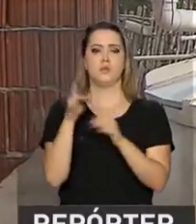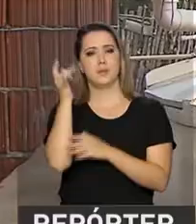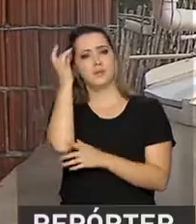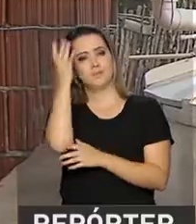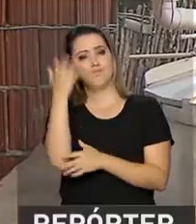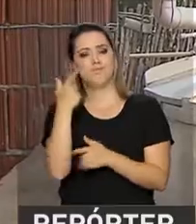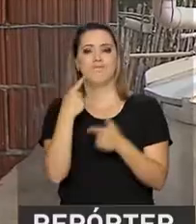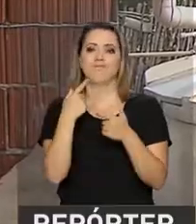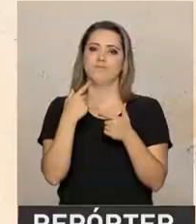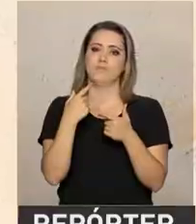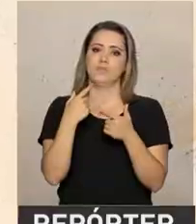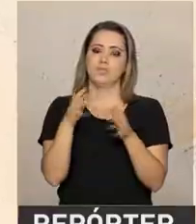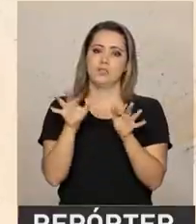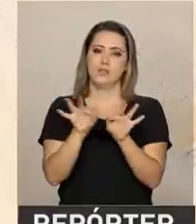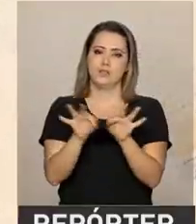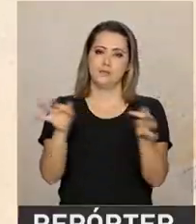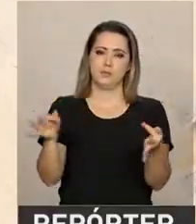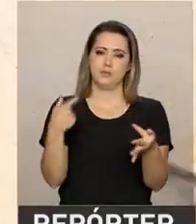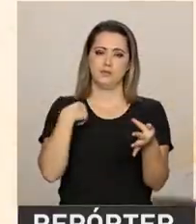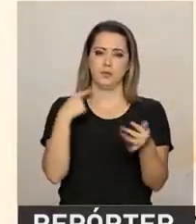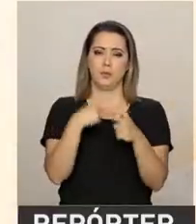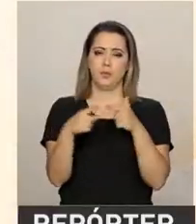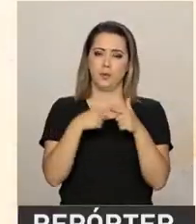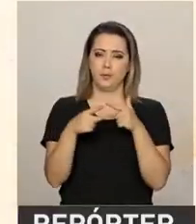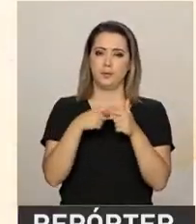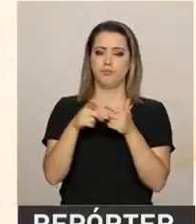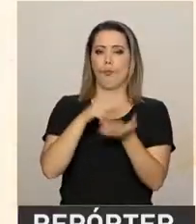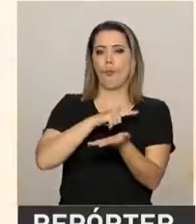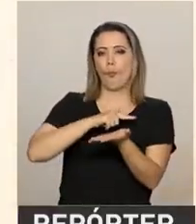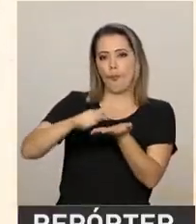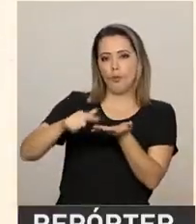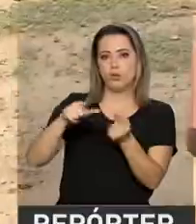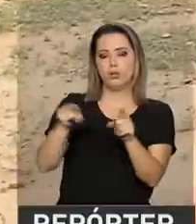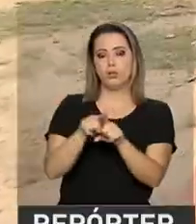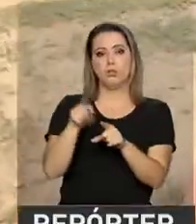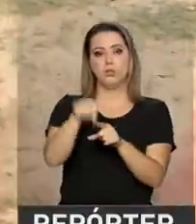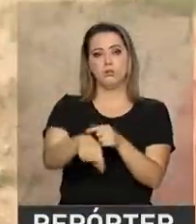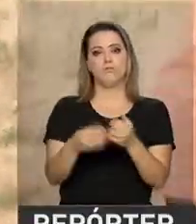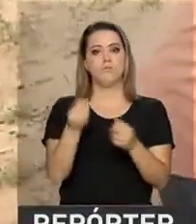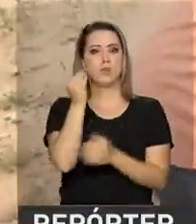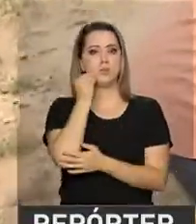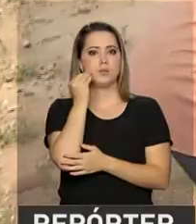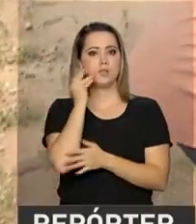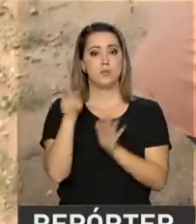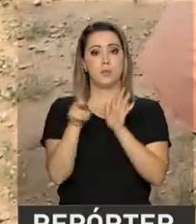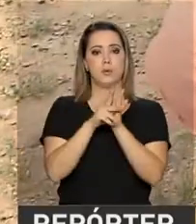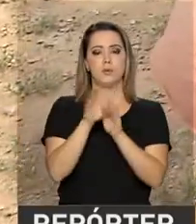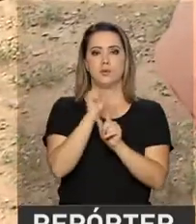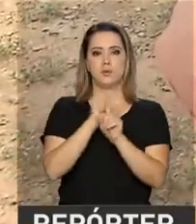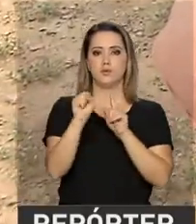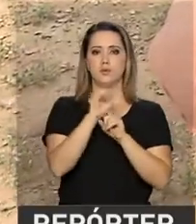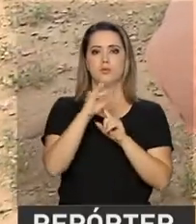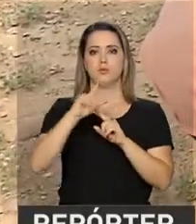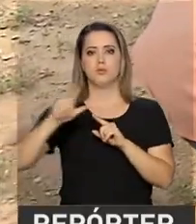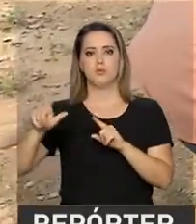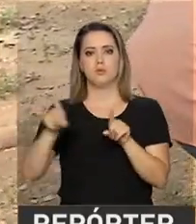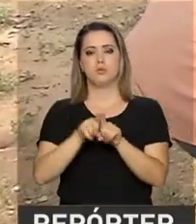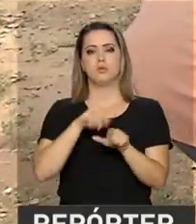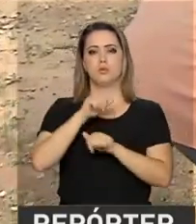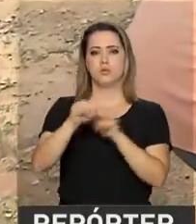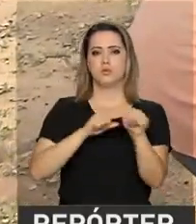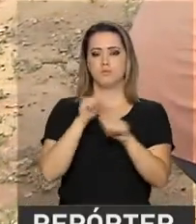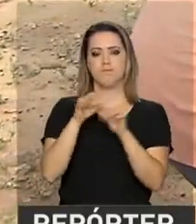condições do semiárido a principal característica do programa é ter nascido de experiências da sociedade civil e de ter se